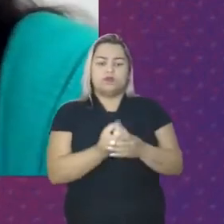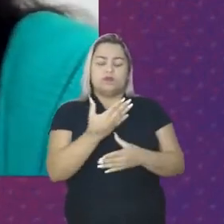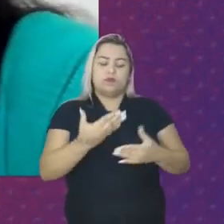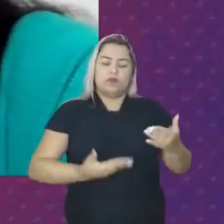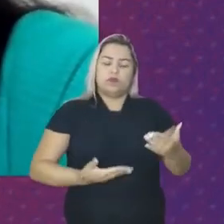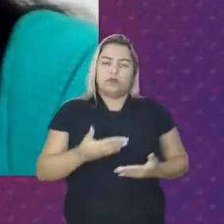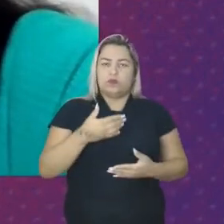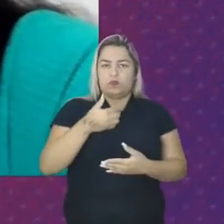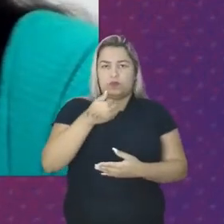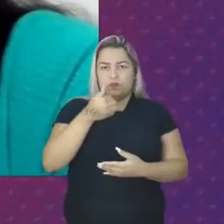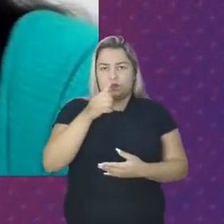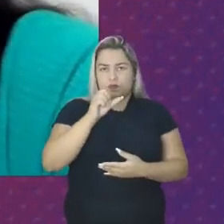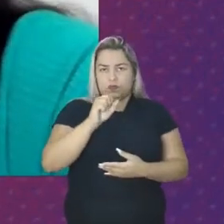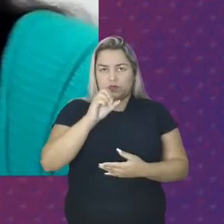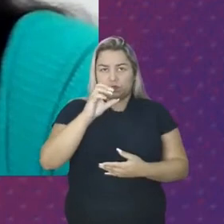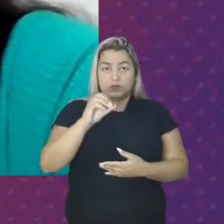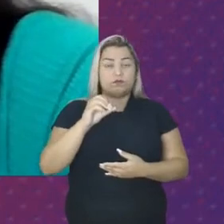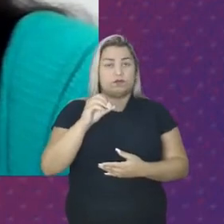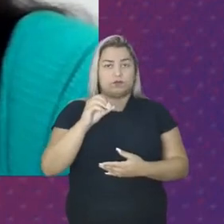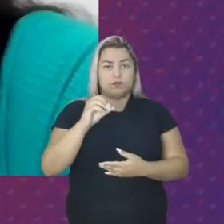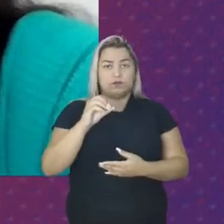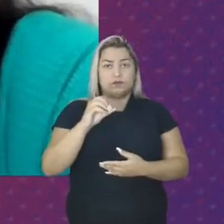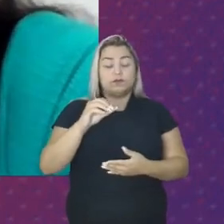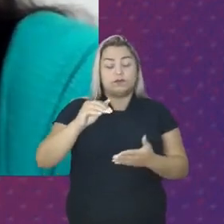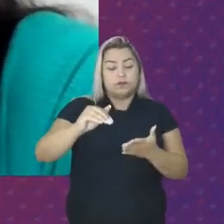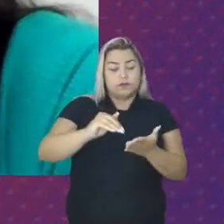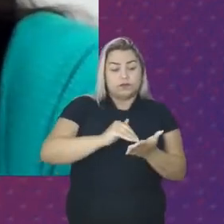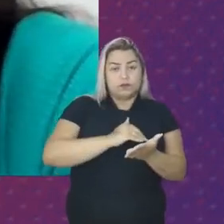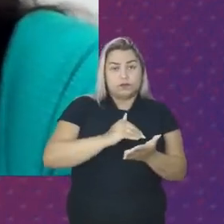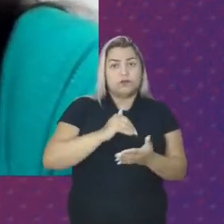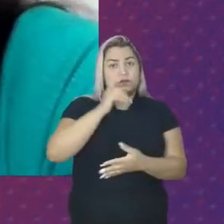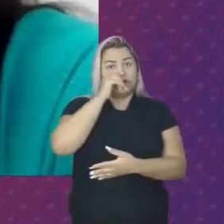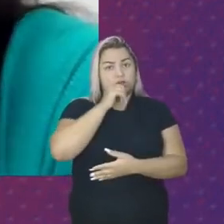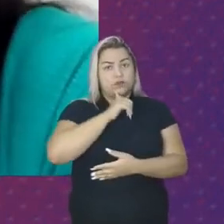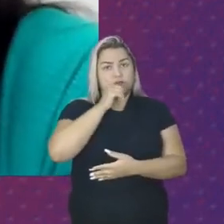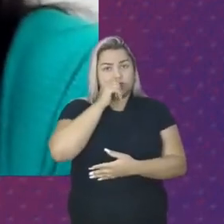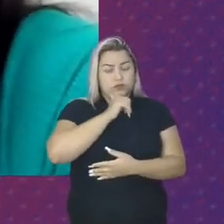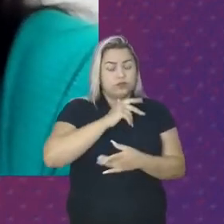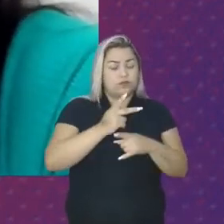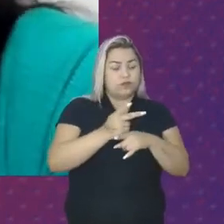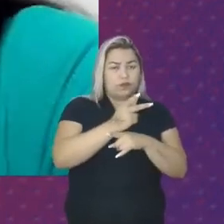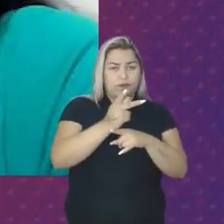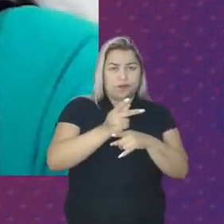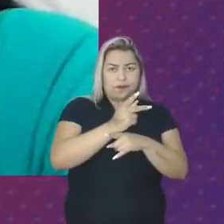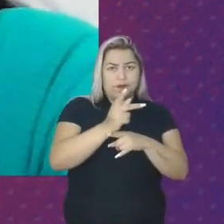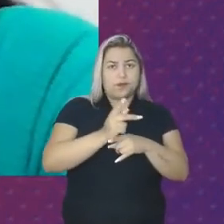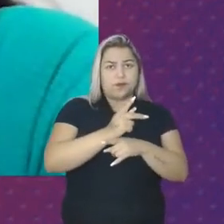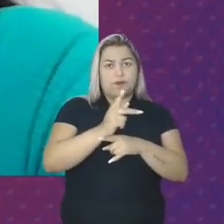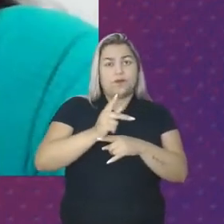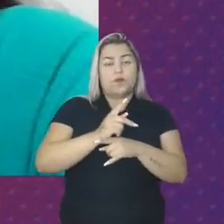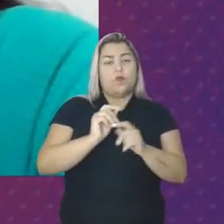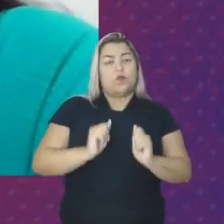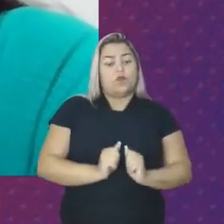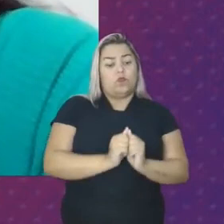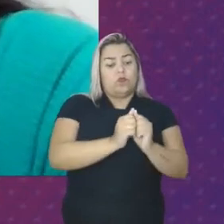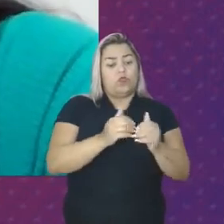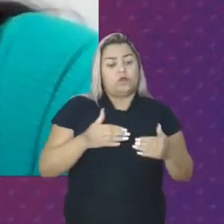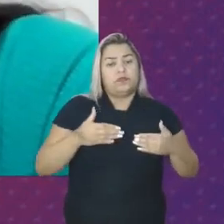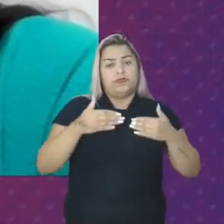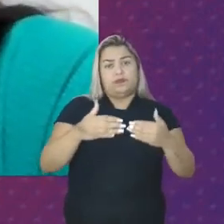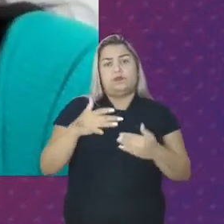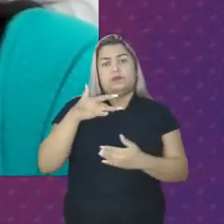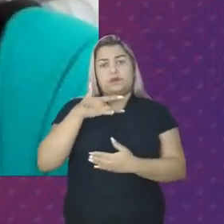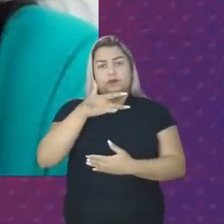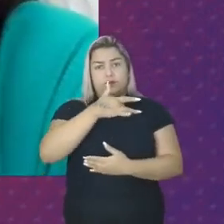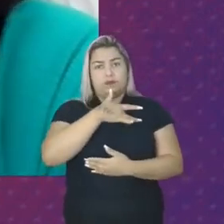Ligue 180. Dessa forma, a Secretaria das Mulheres buscou uma parceria junto ao Ministério da